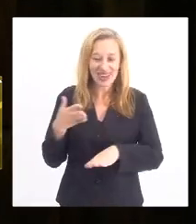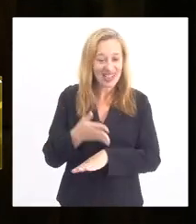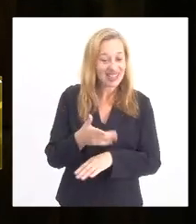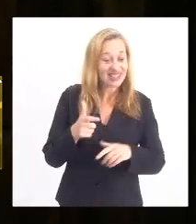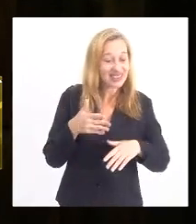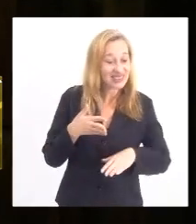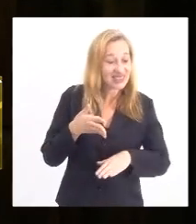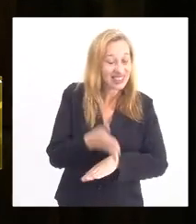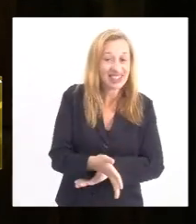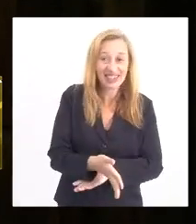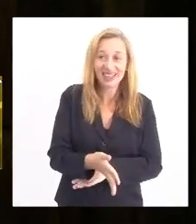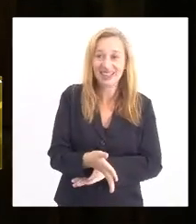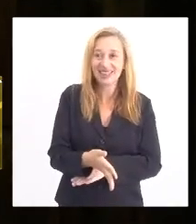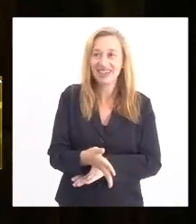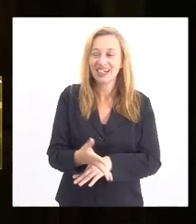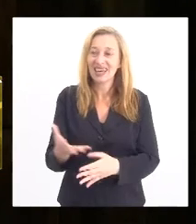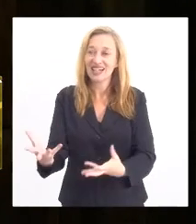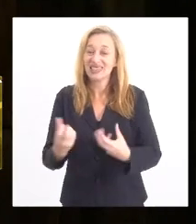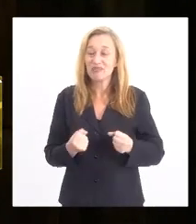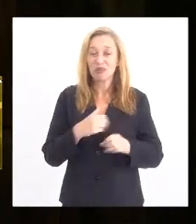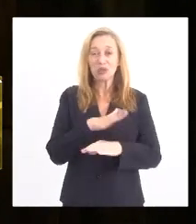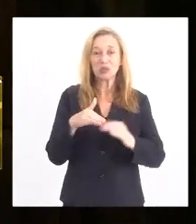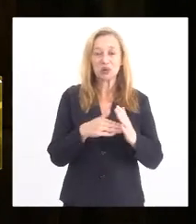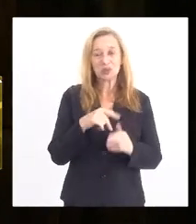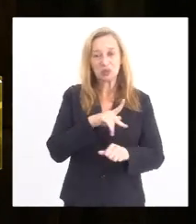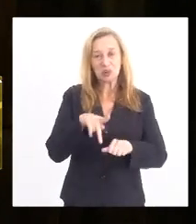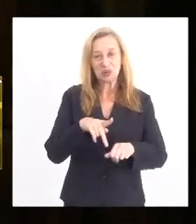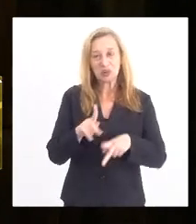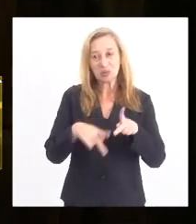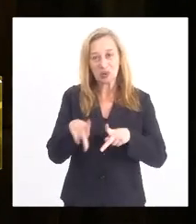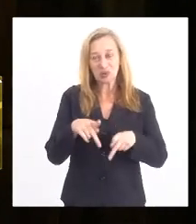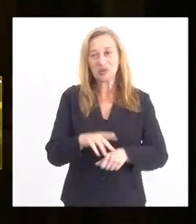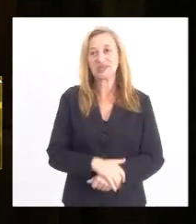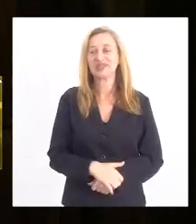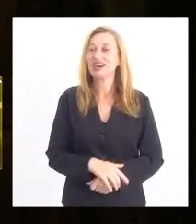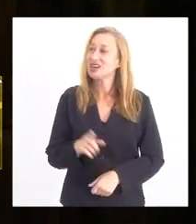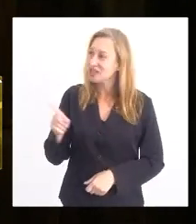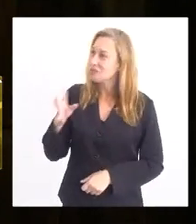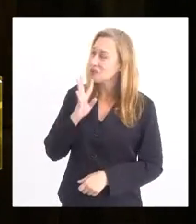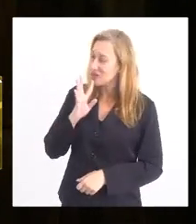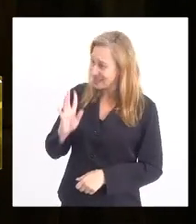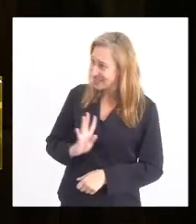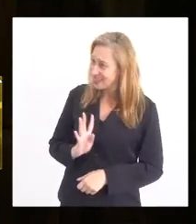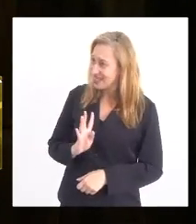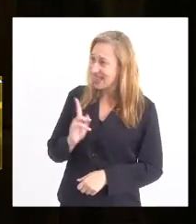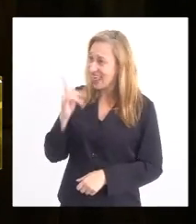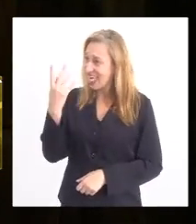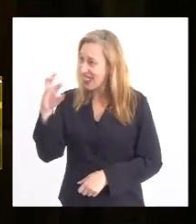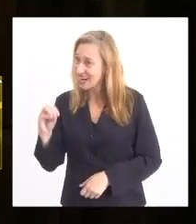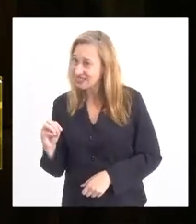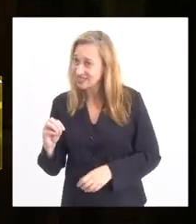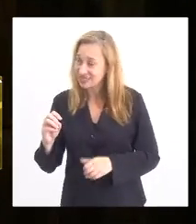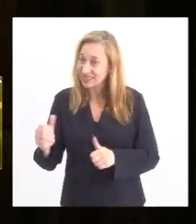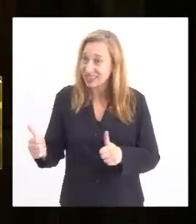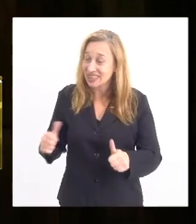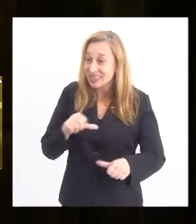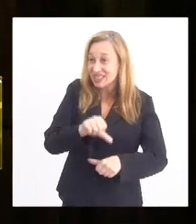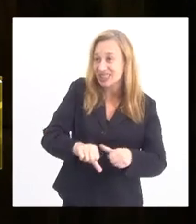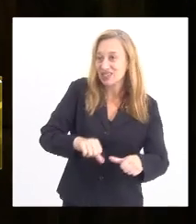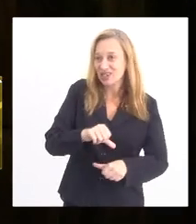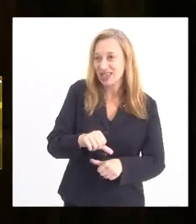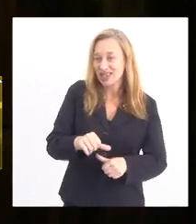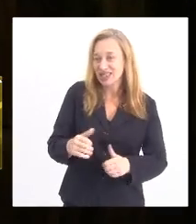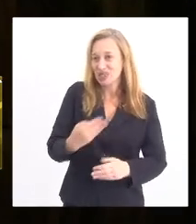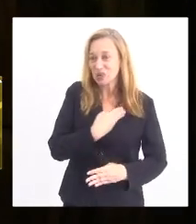recebido por toda a população você me conheceu Hélio Lopes na transição governamental